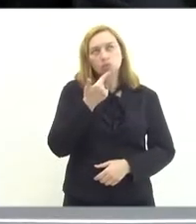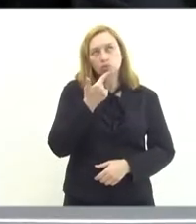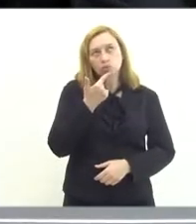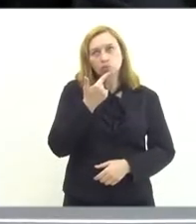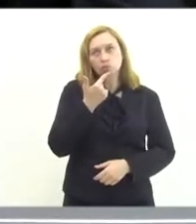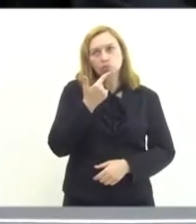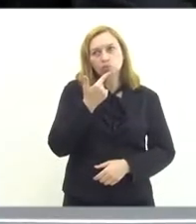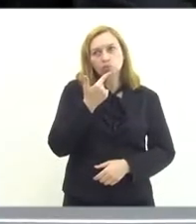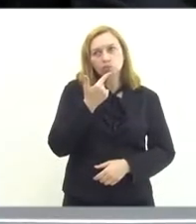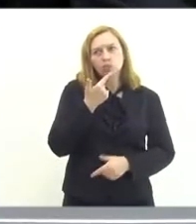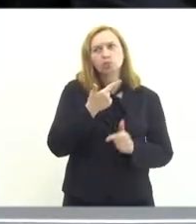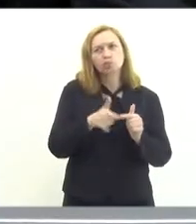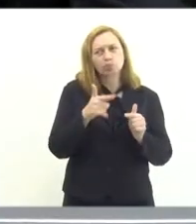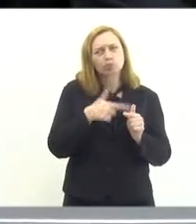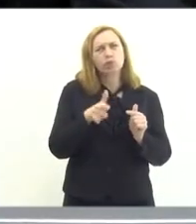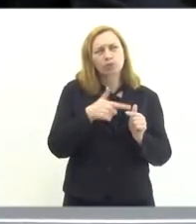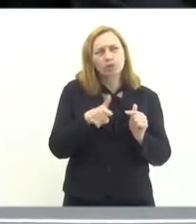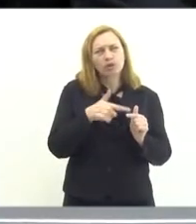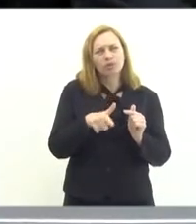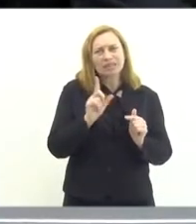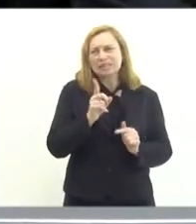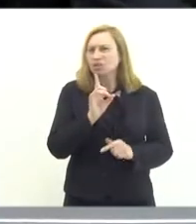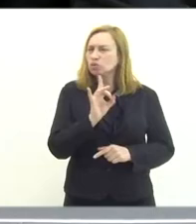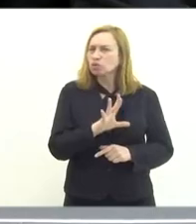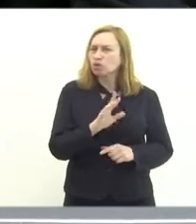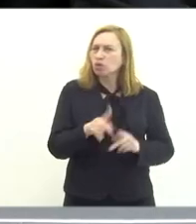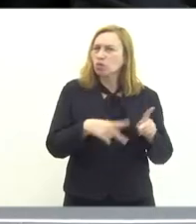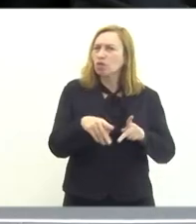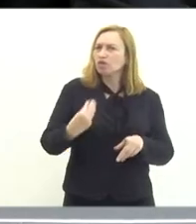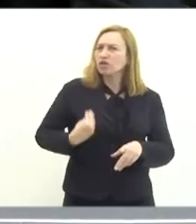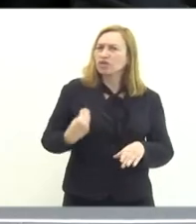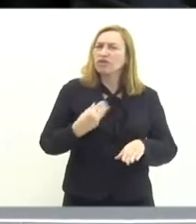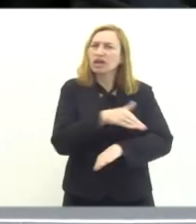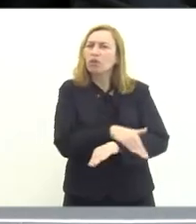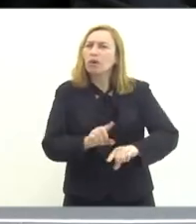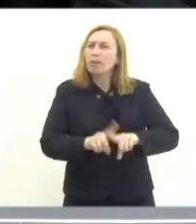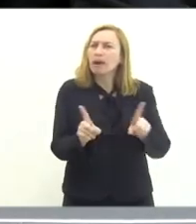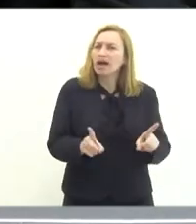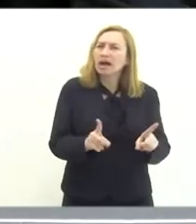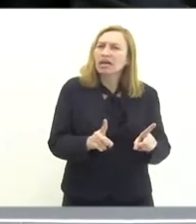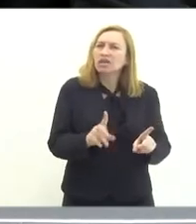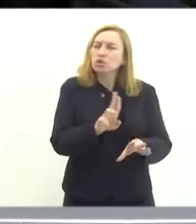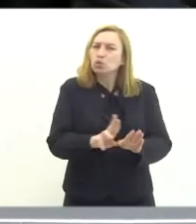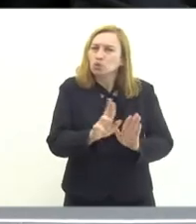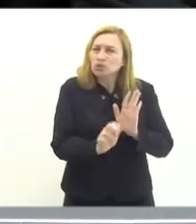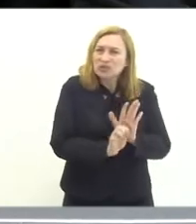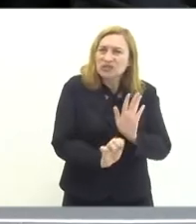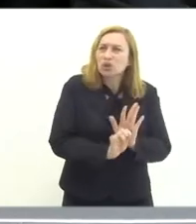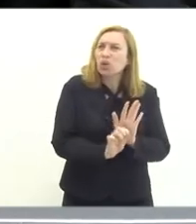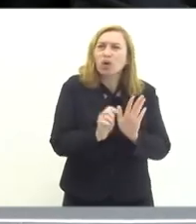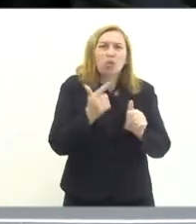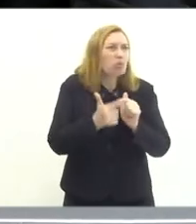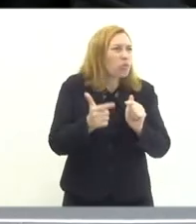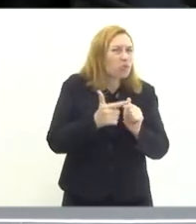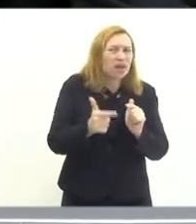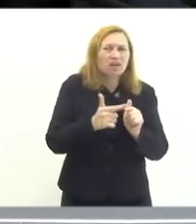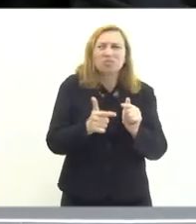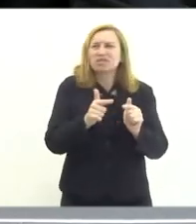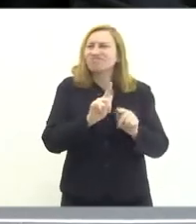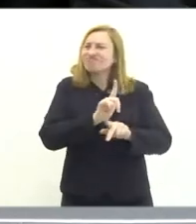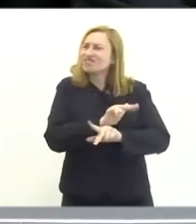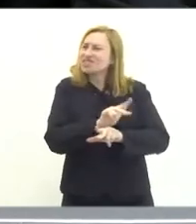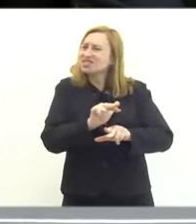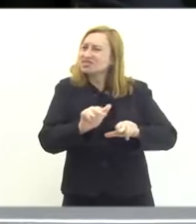é um problema né o não só a população de rua como o consumo de drogas é um problema multifatorial